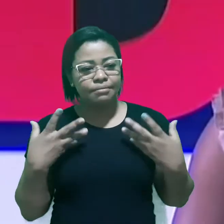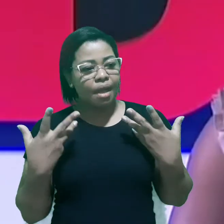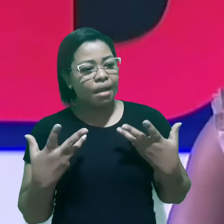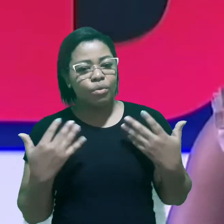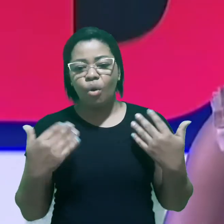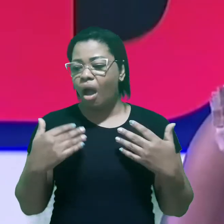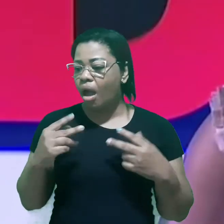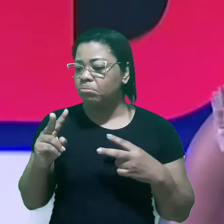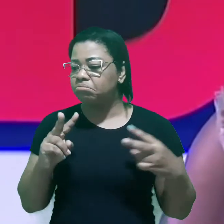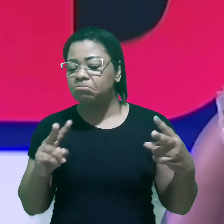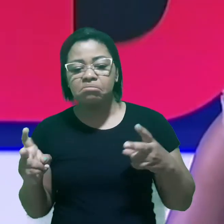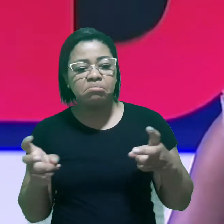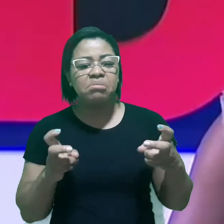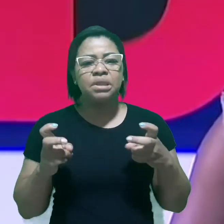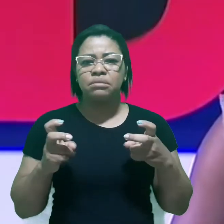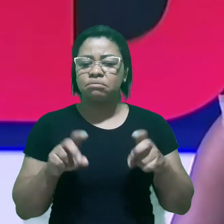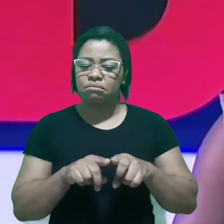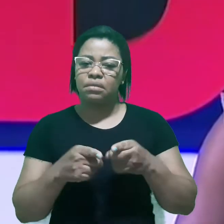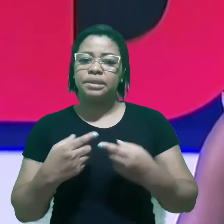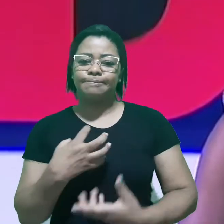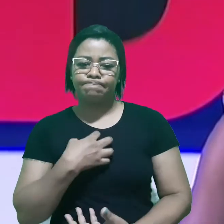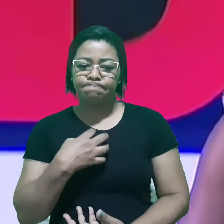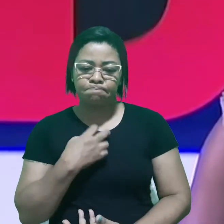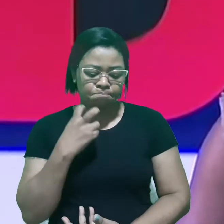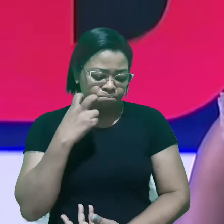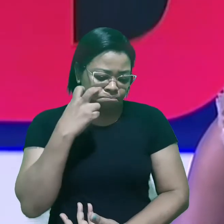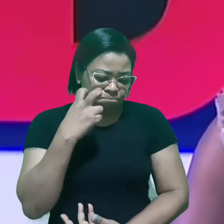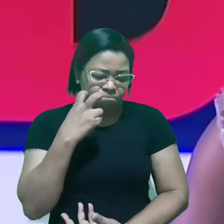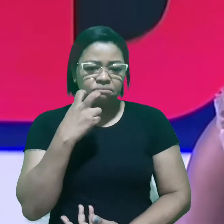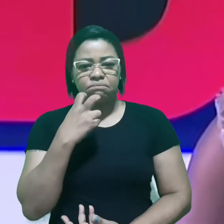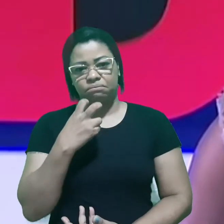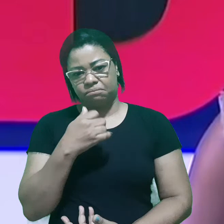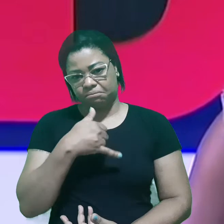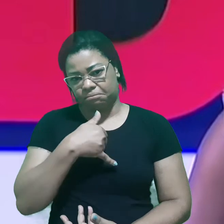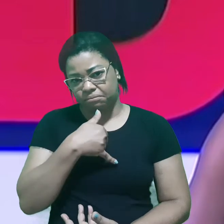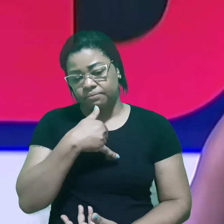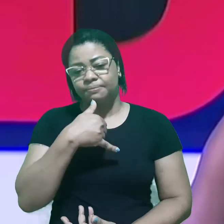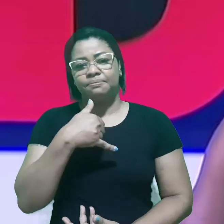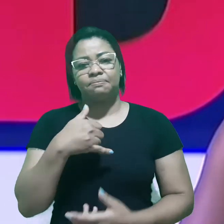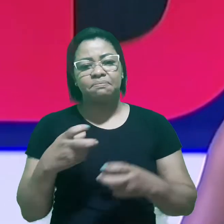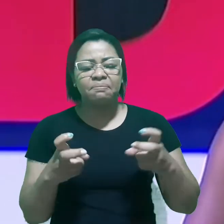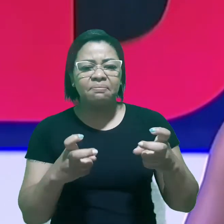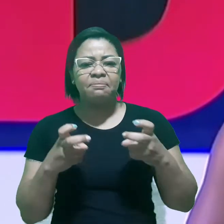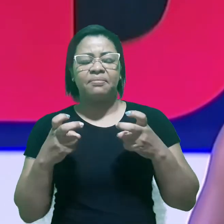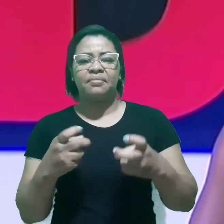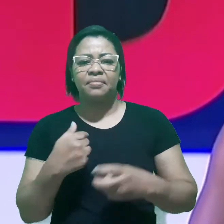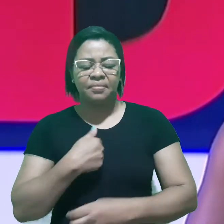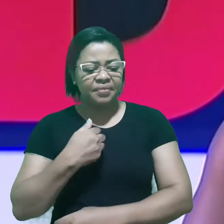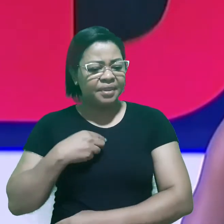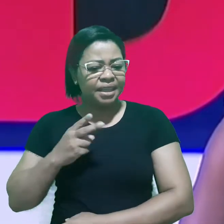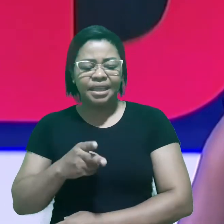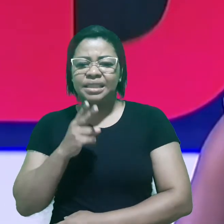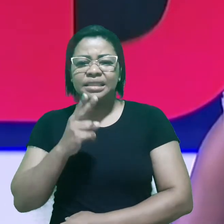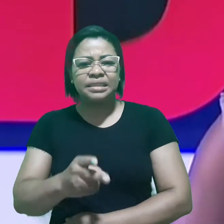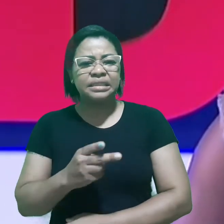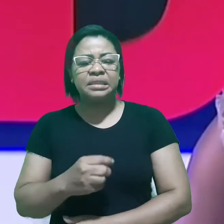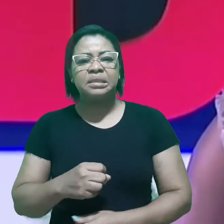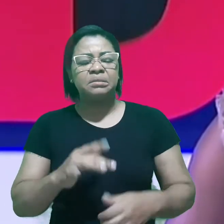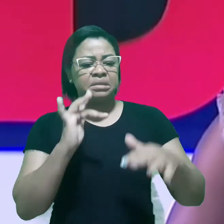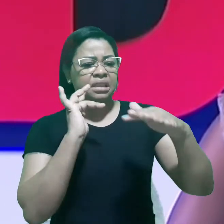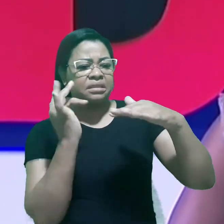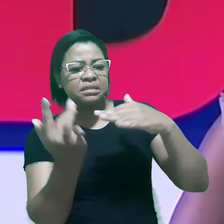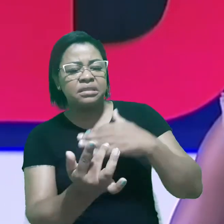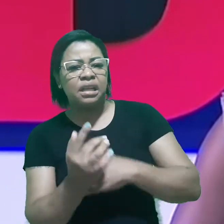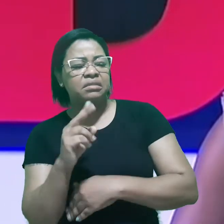Eu percebi que havia estado tão imersa na cobertura da mídia sobre os mexicanos que eles haviam se tornado uma coisa em minha mente, o